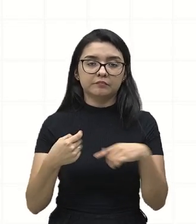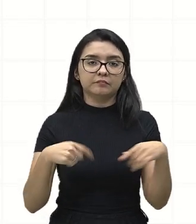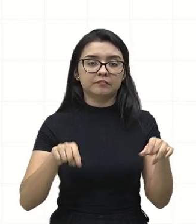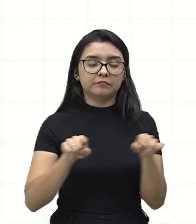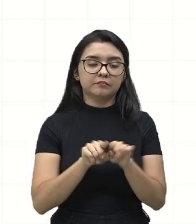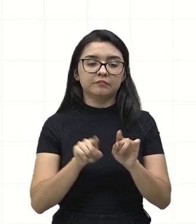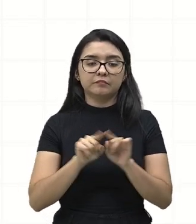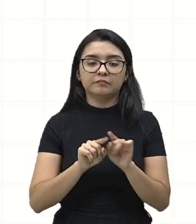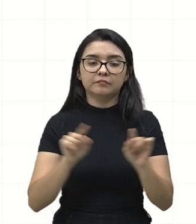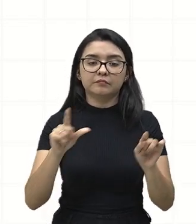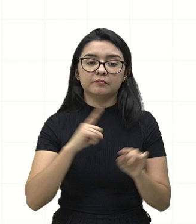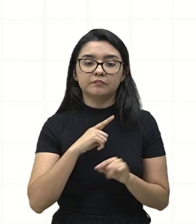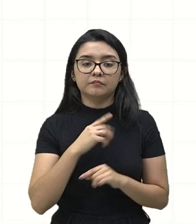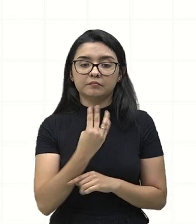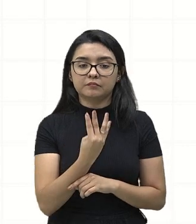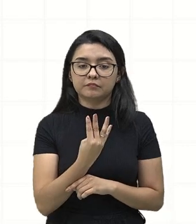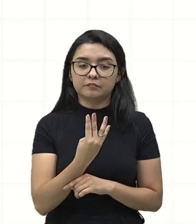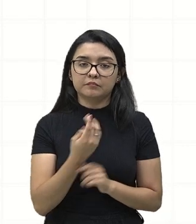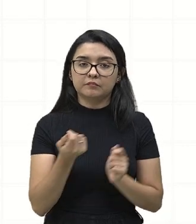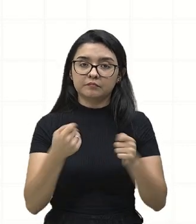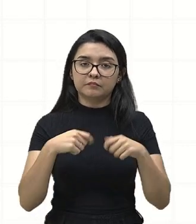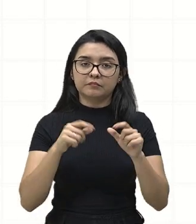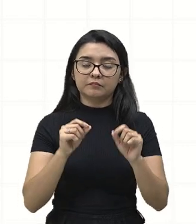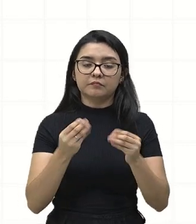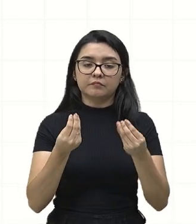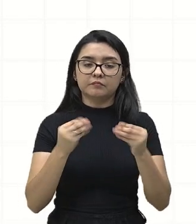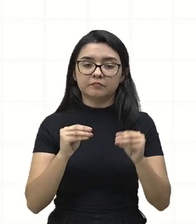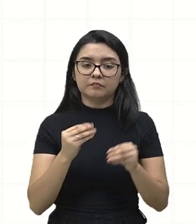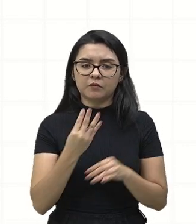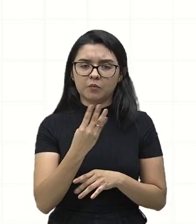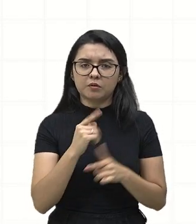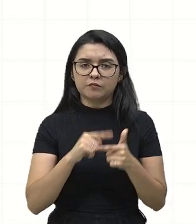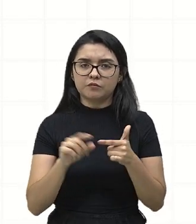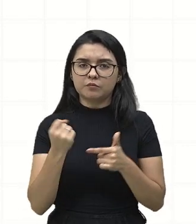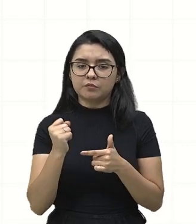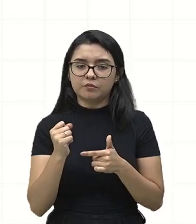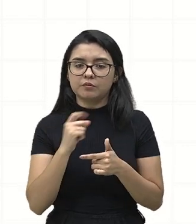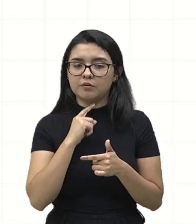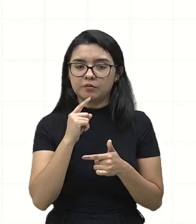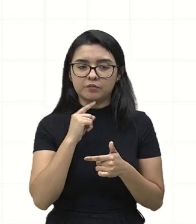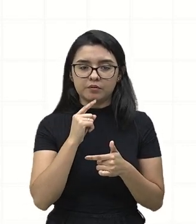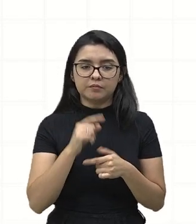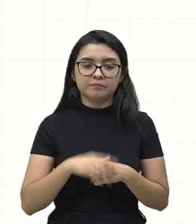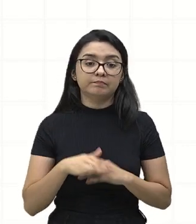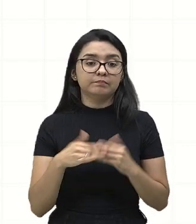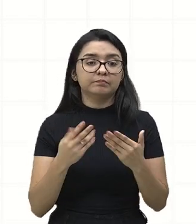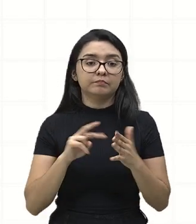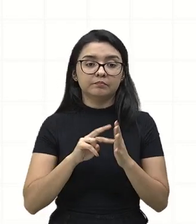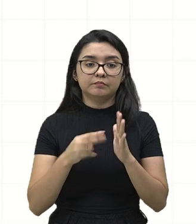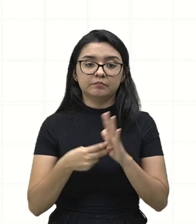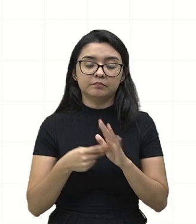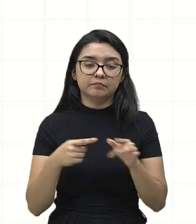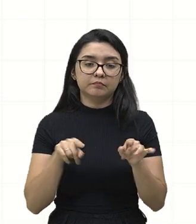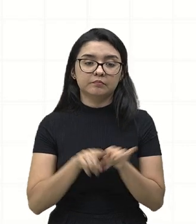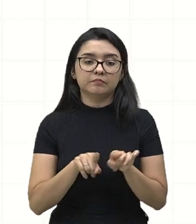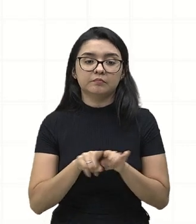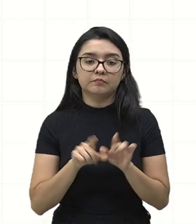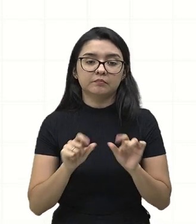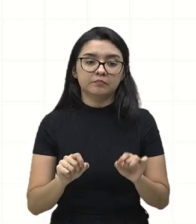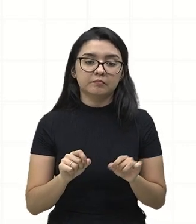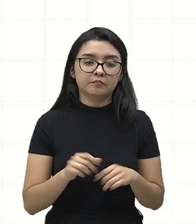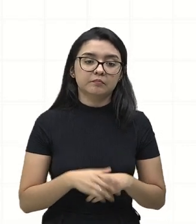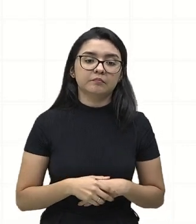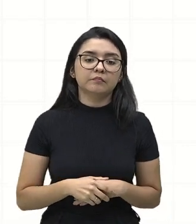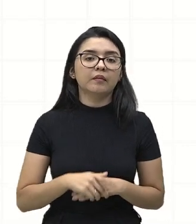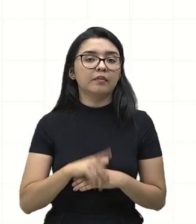Só que a gente tem o 4 aqui. Dá para a gente dividir 4 por 8? Não dá. Ou seja, essa divisão ela